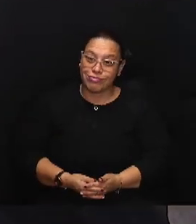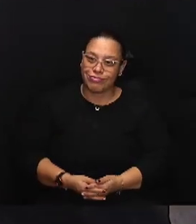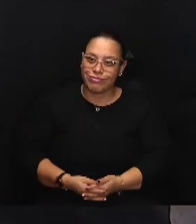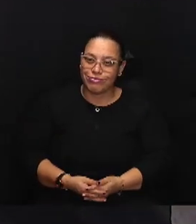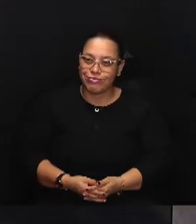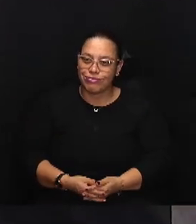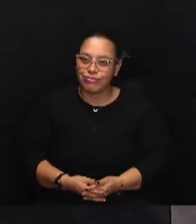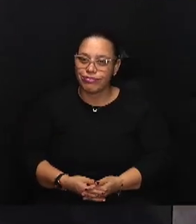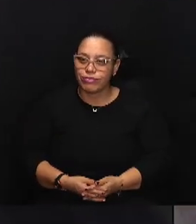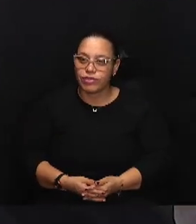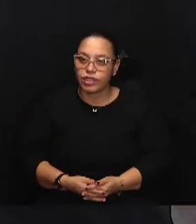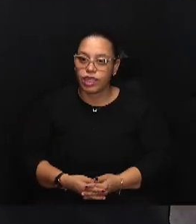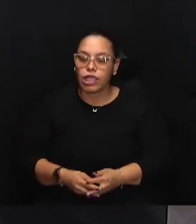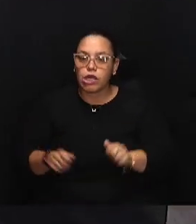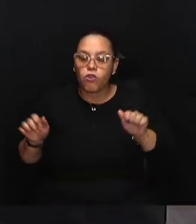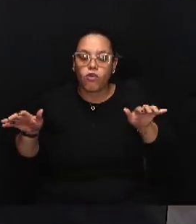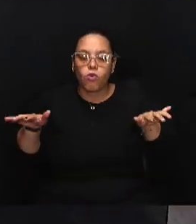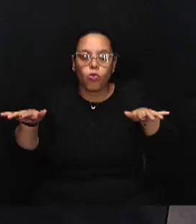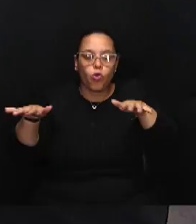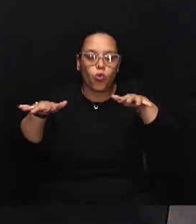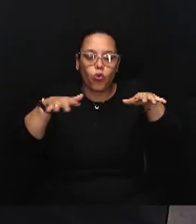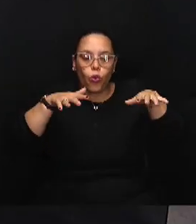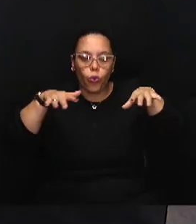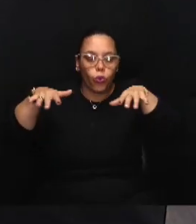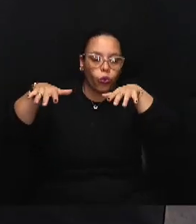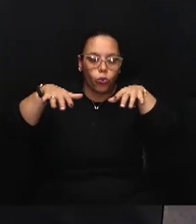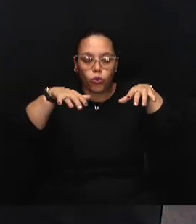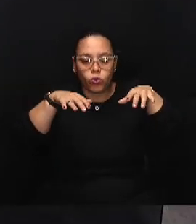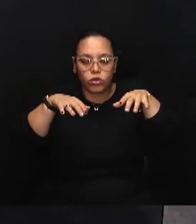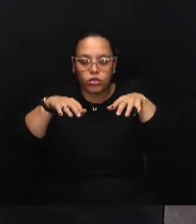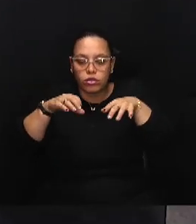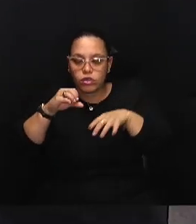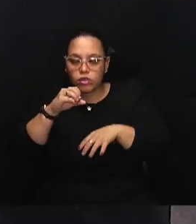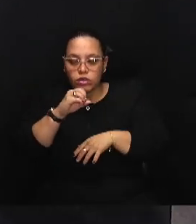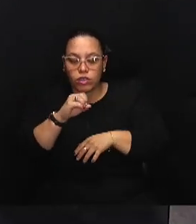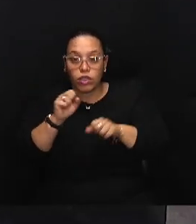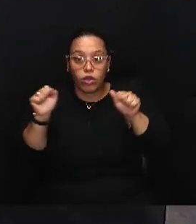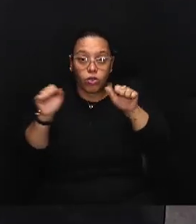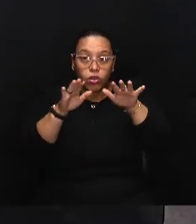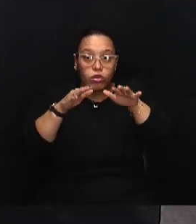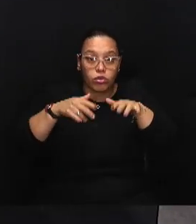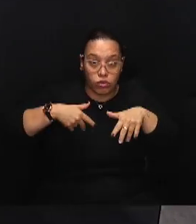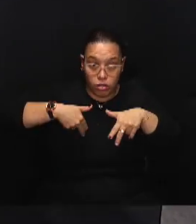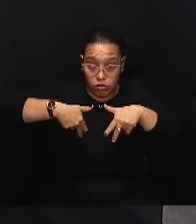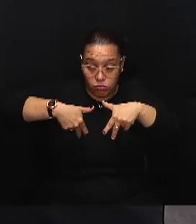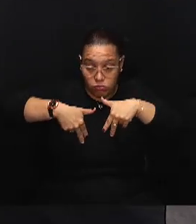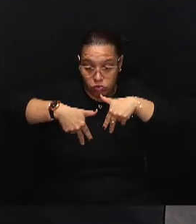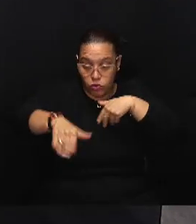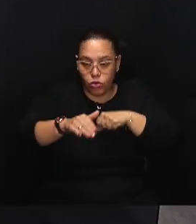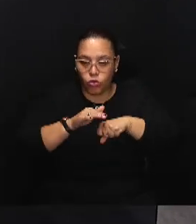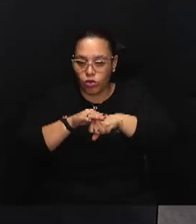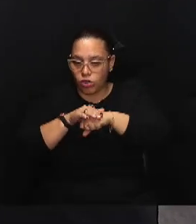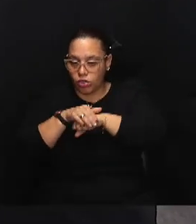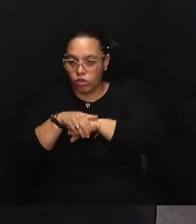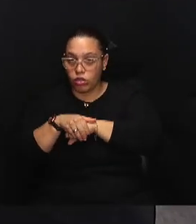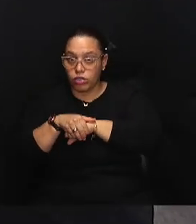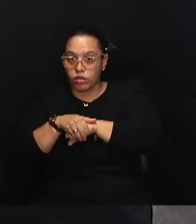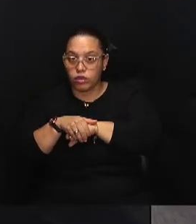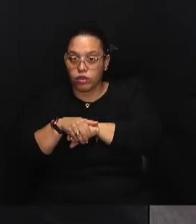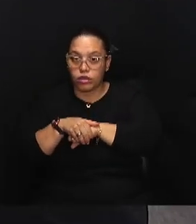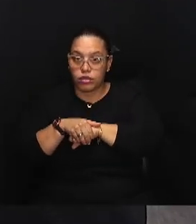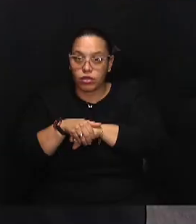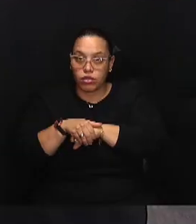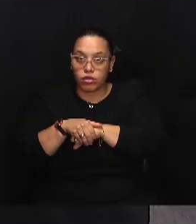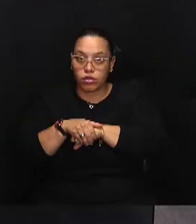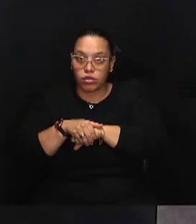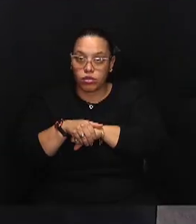E esse fantasma, nos anos 90, ele assustava as pessoas que atravessavam aqui durante a noite. Ele